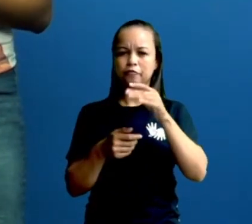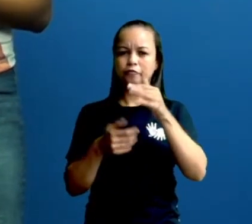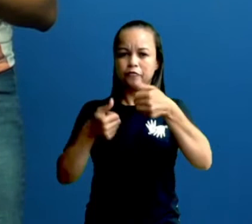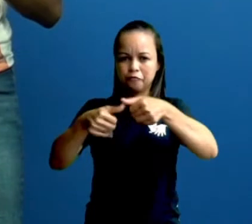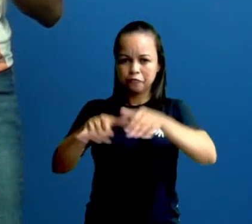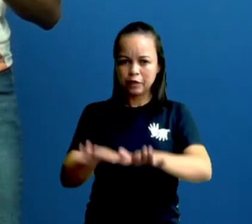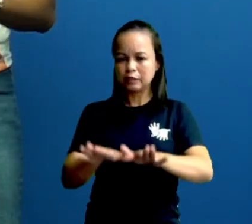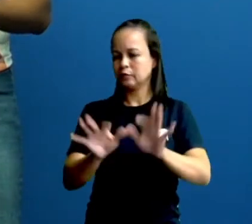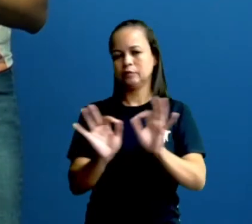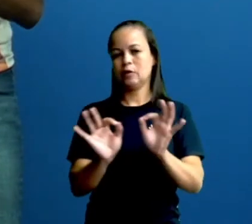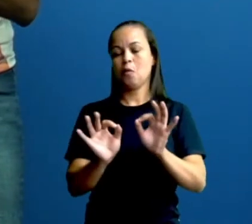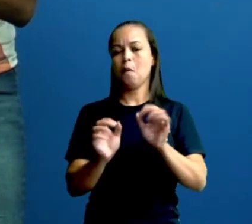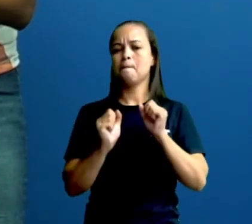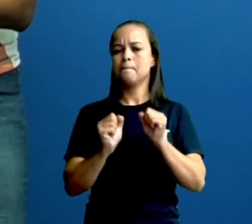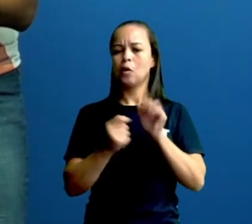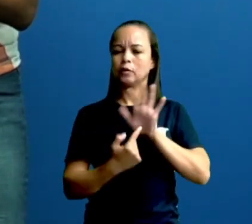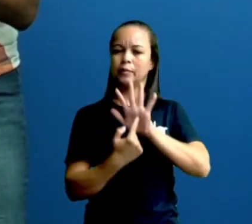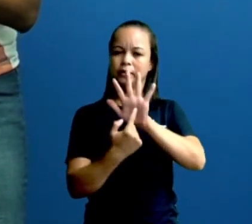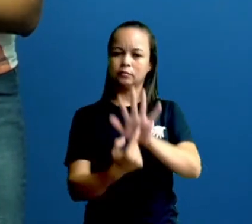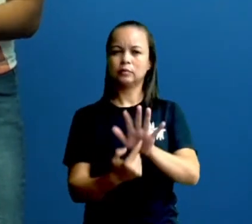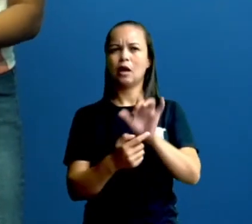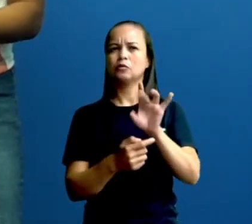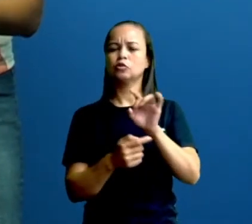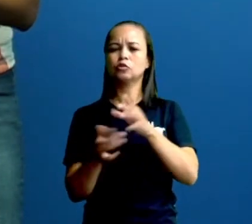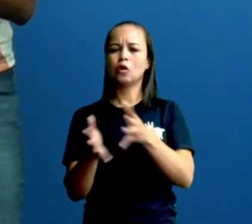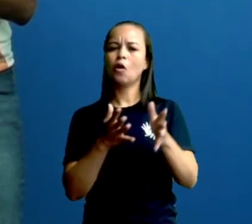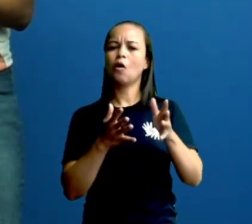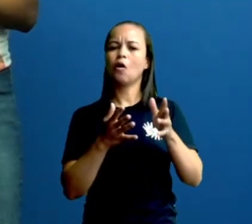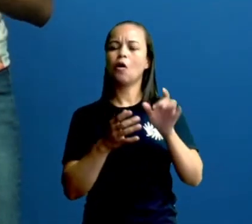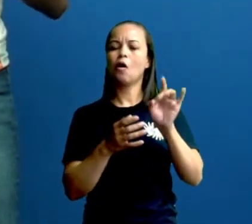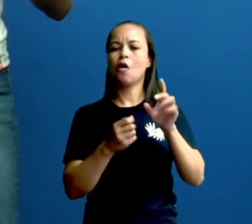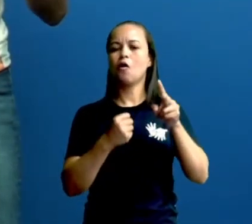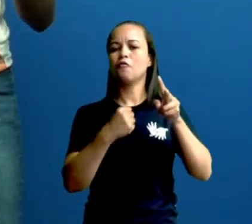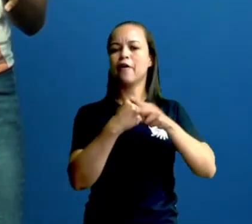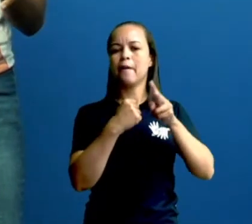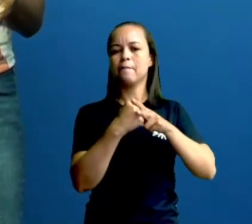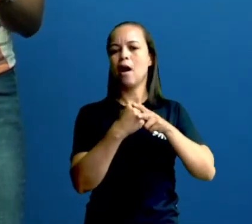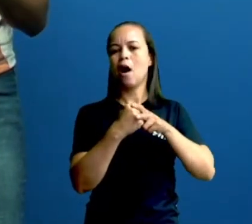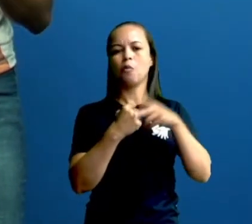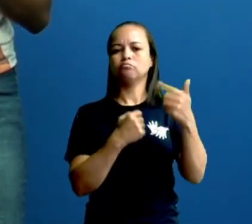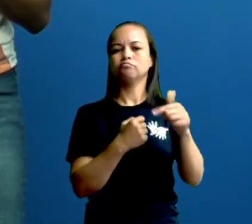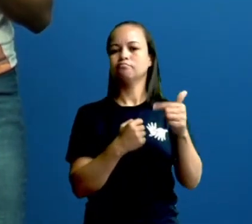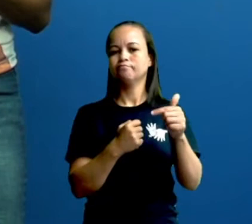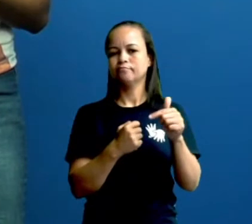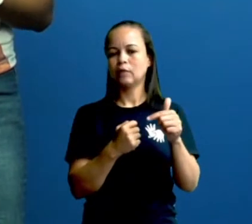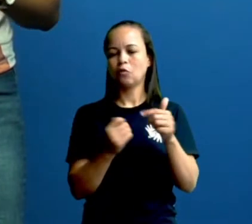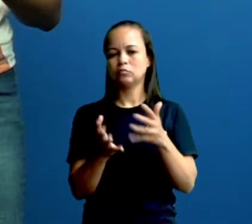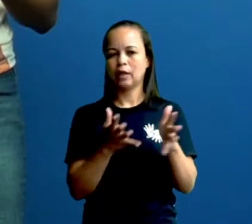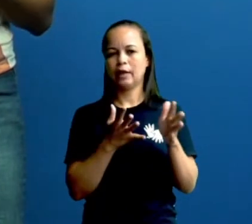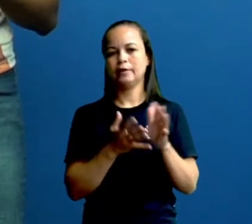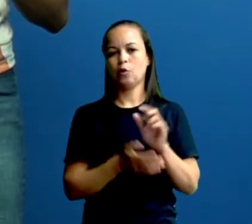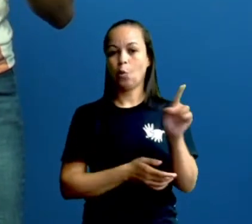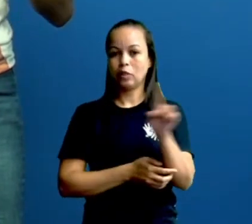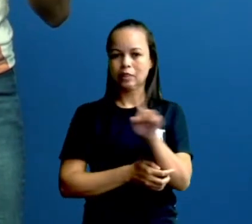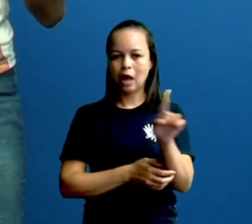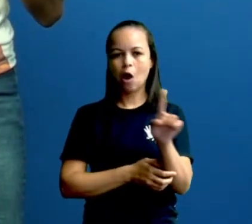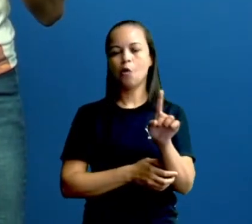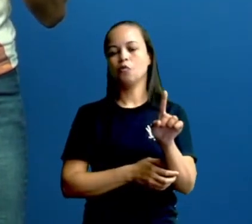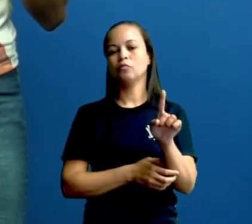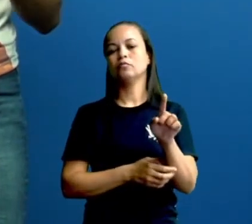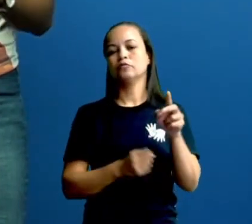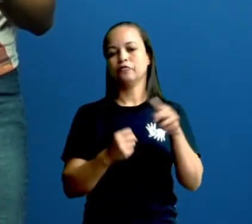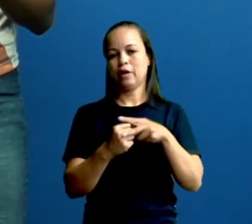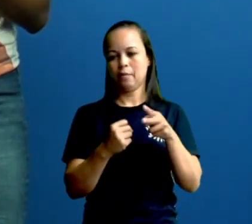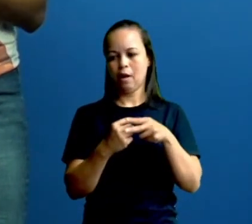apresentar somente a presença da linguagem não verbal. Então, no cartoon, a gente pode ter a linguagem